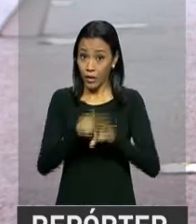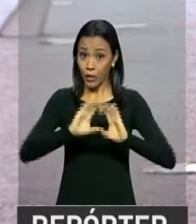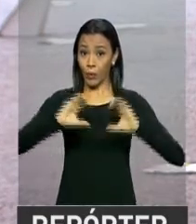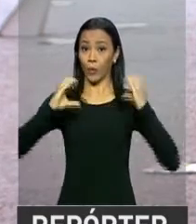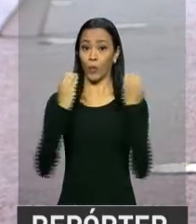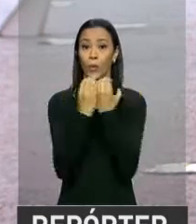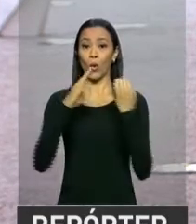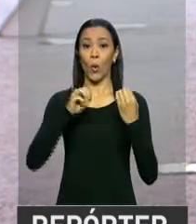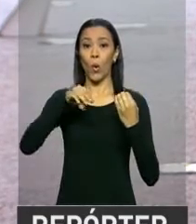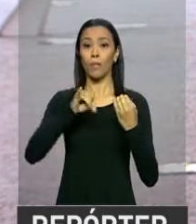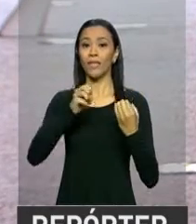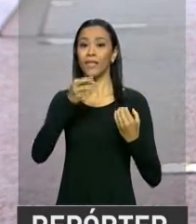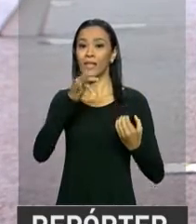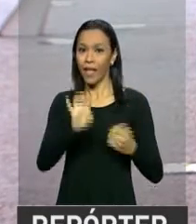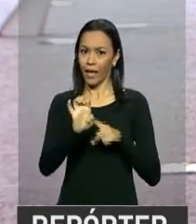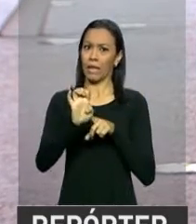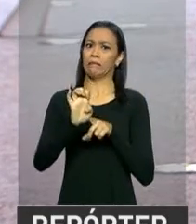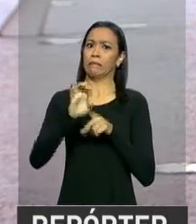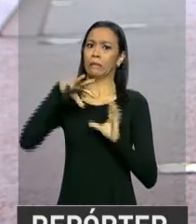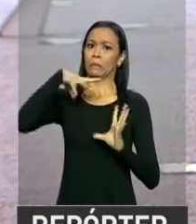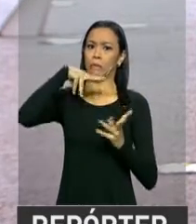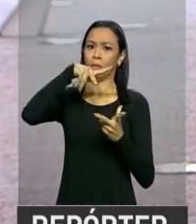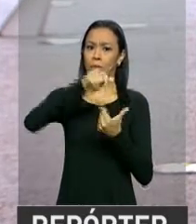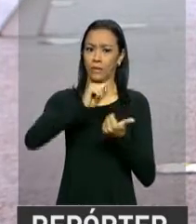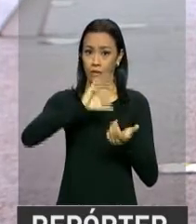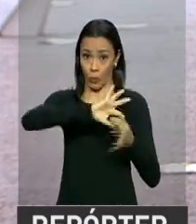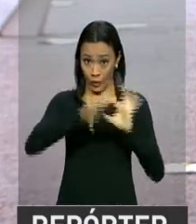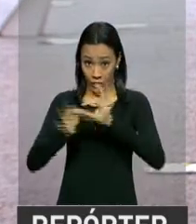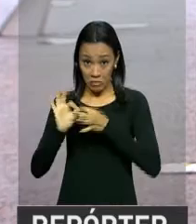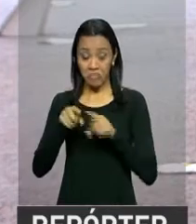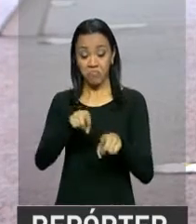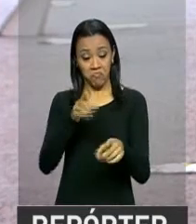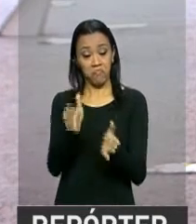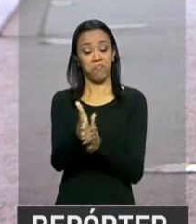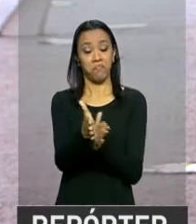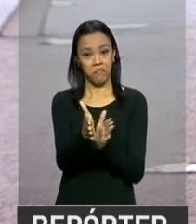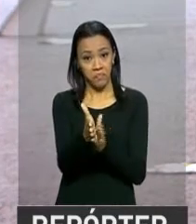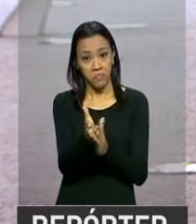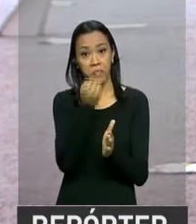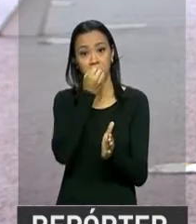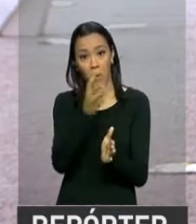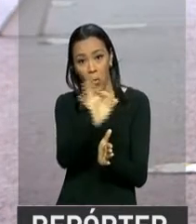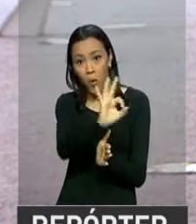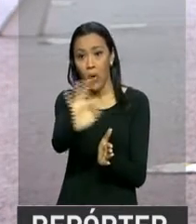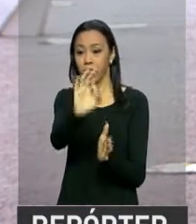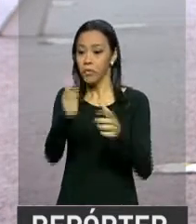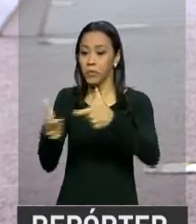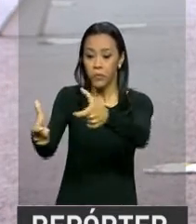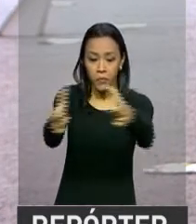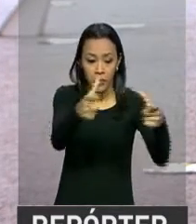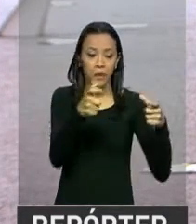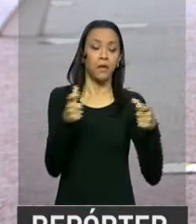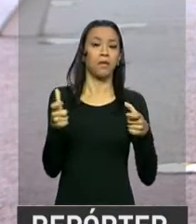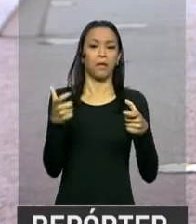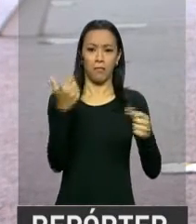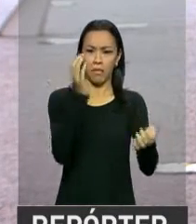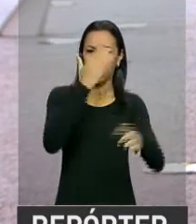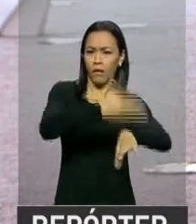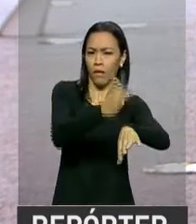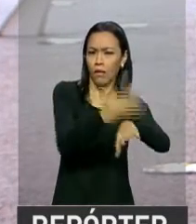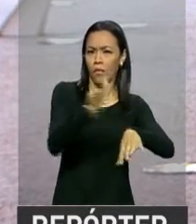Paralímpico como uma das principais estruturas esportivas nessa área. Olha, o complexo conta aí com